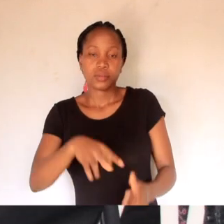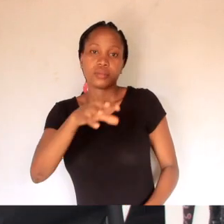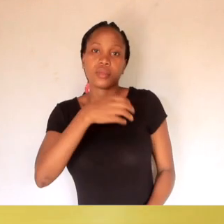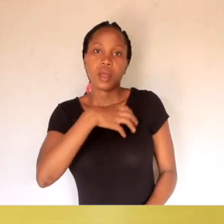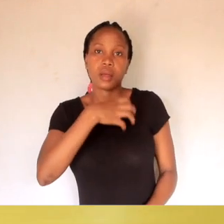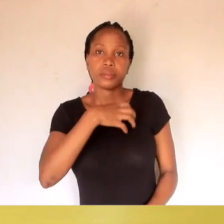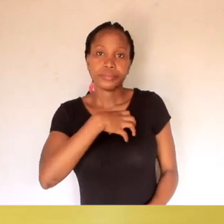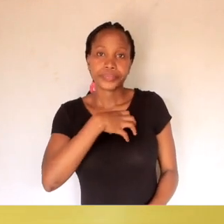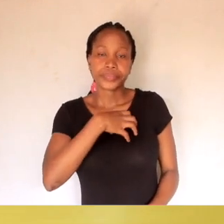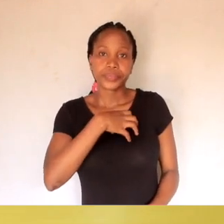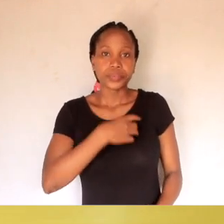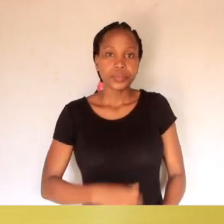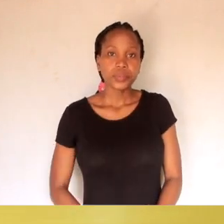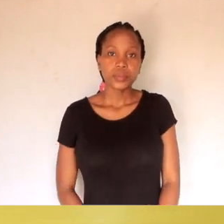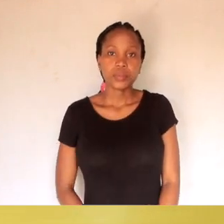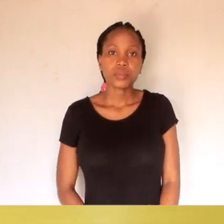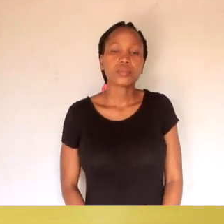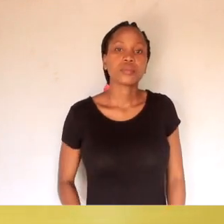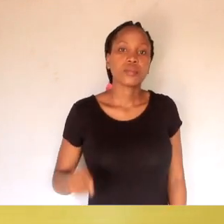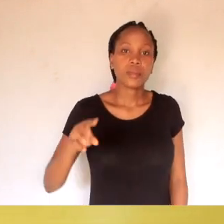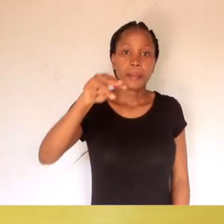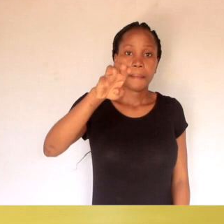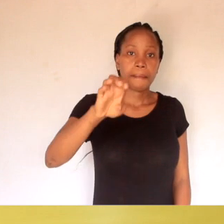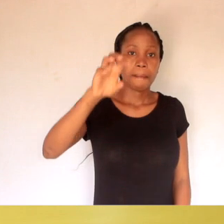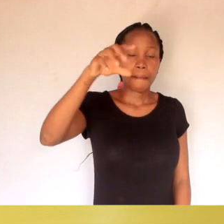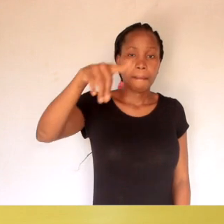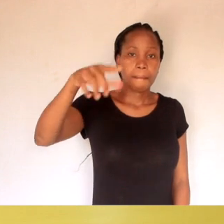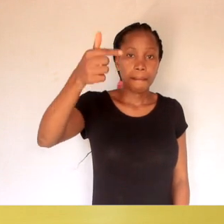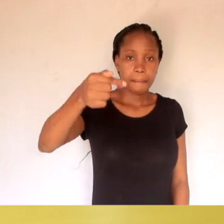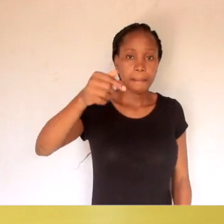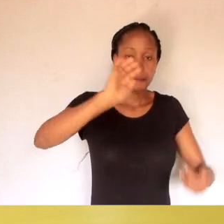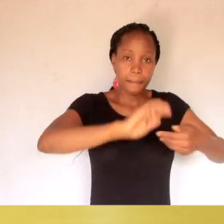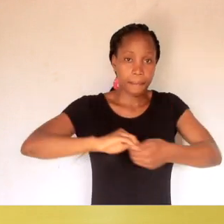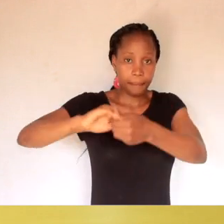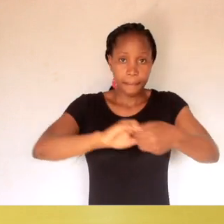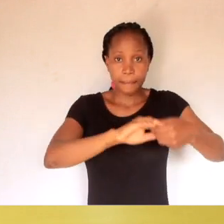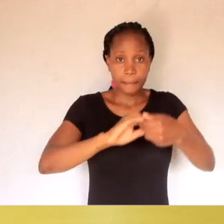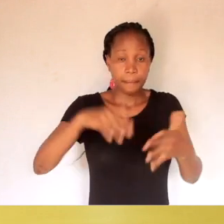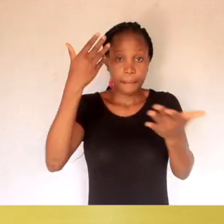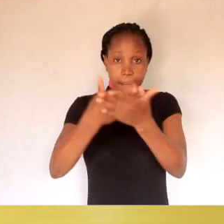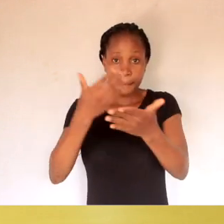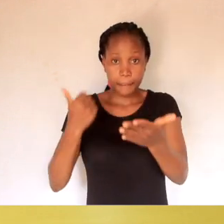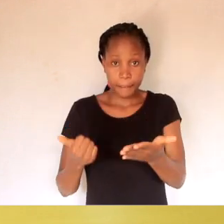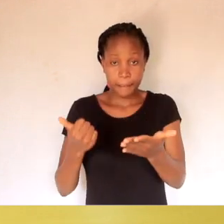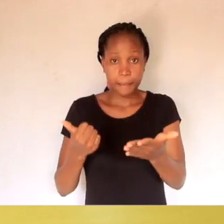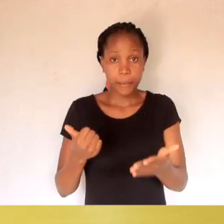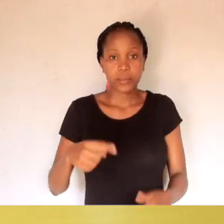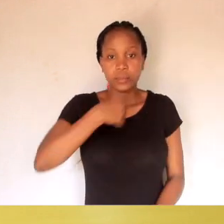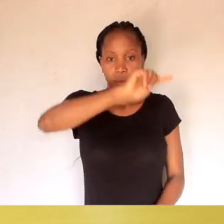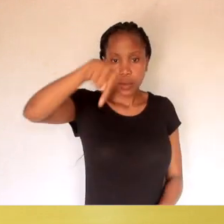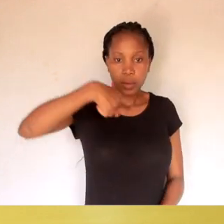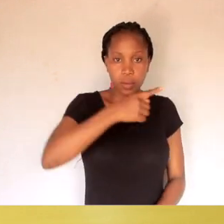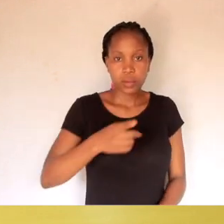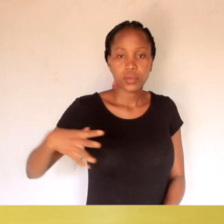um grande parceiro, porque é através do MEP que nós também chegamos aos